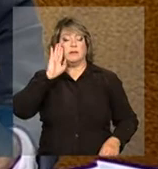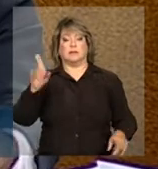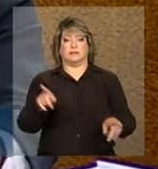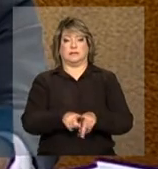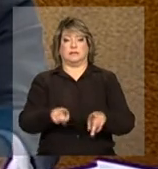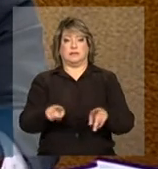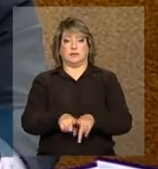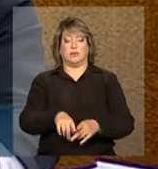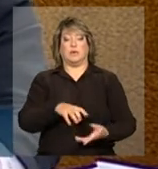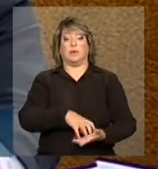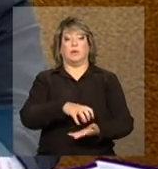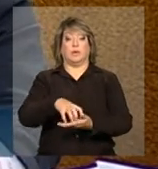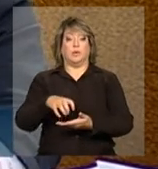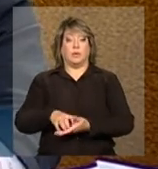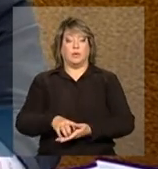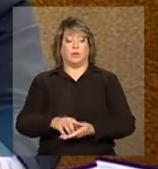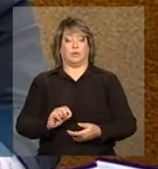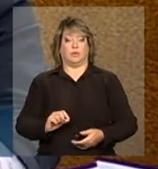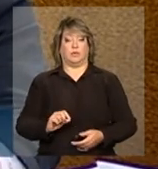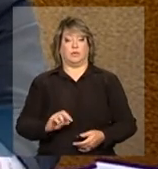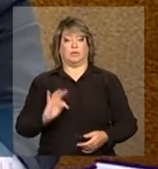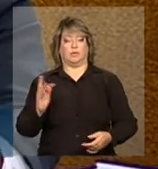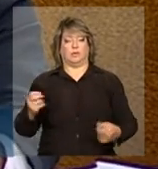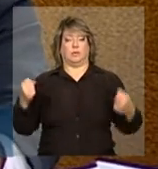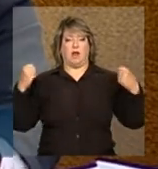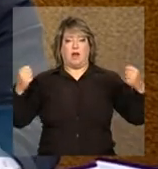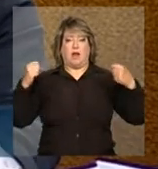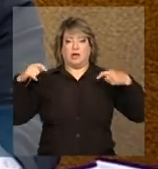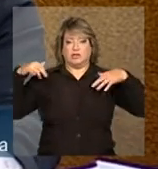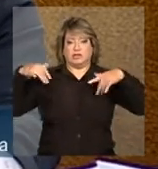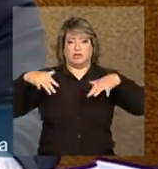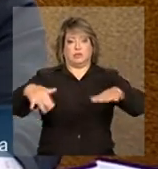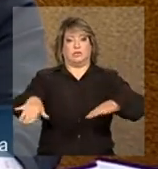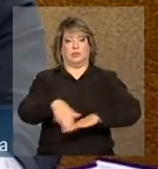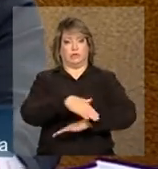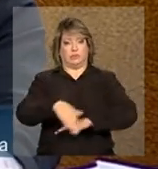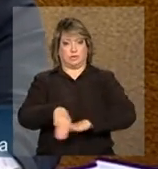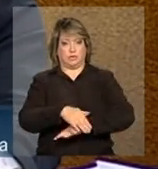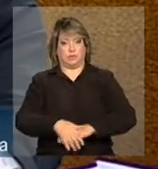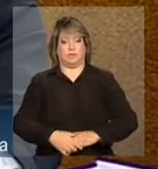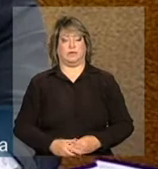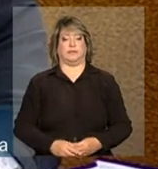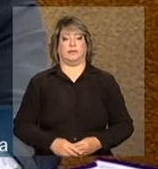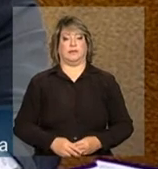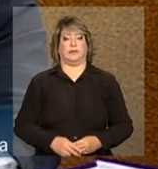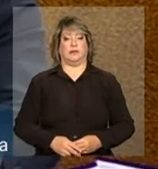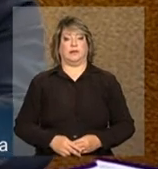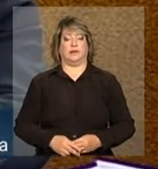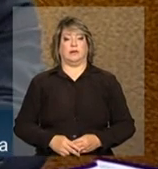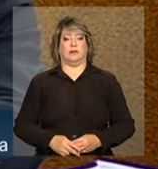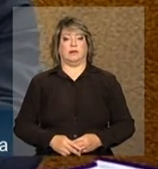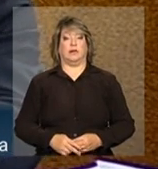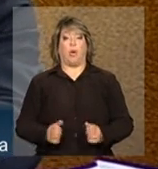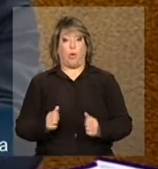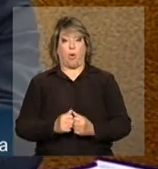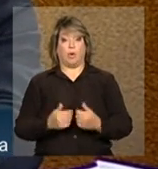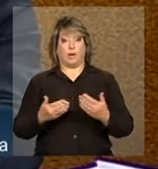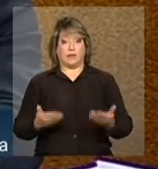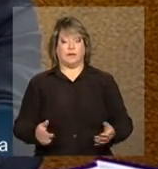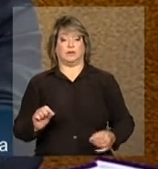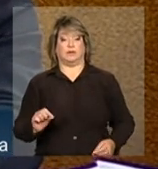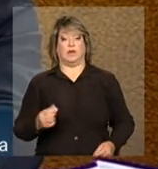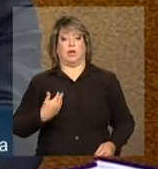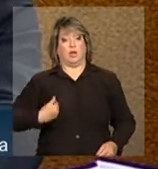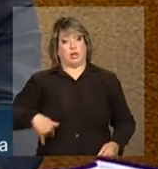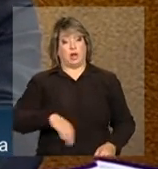ao conjunto de manifestações que foram expressas ali nas nossas manifestações de junho. E, com isso, a